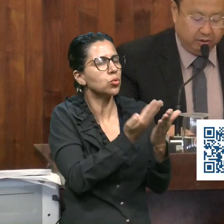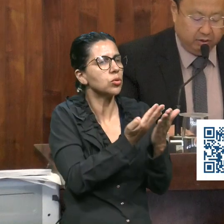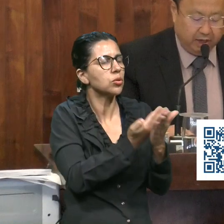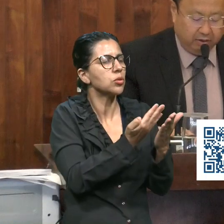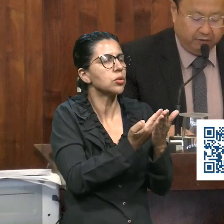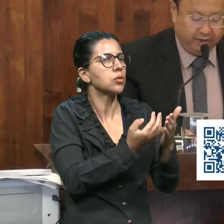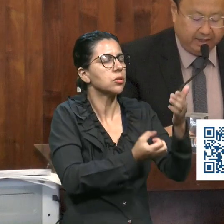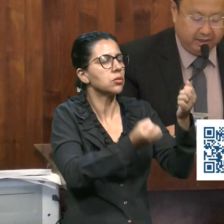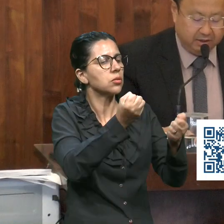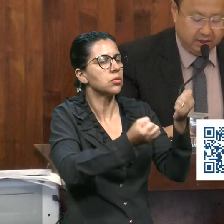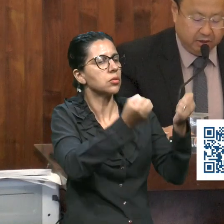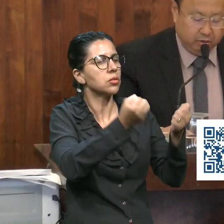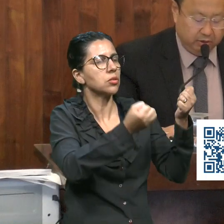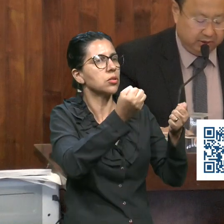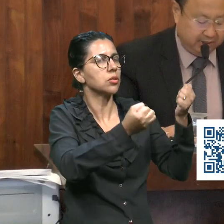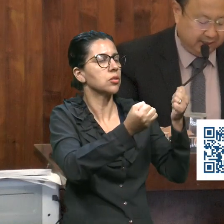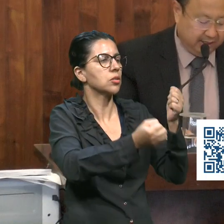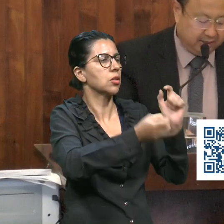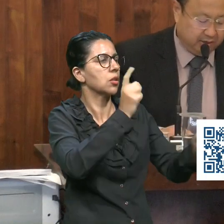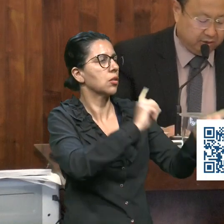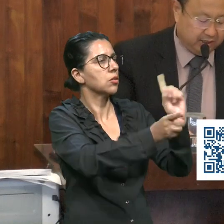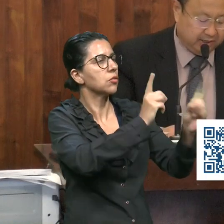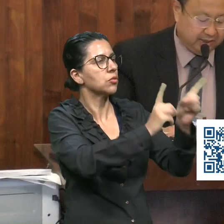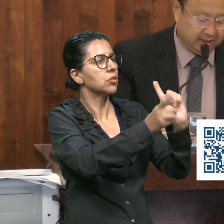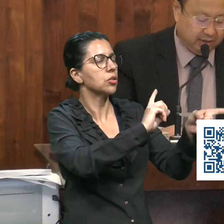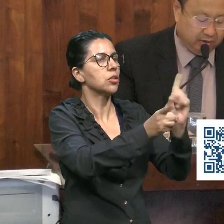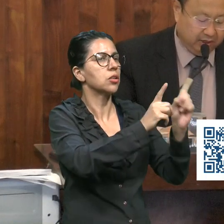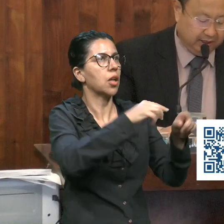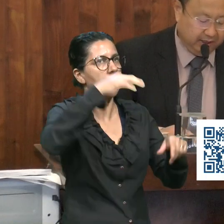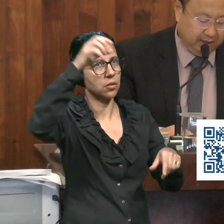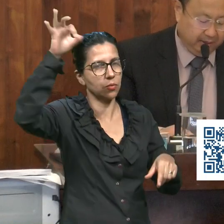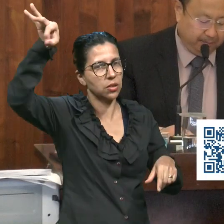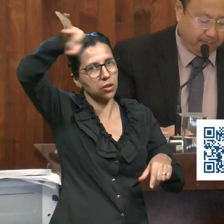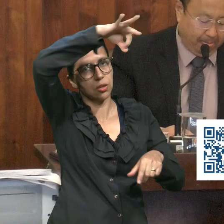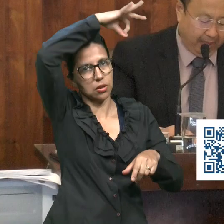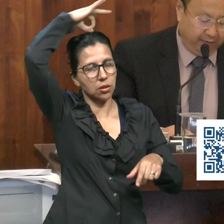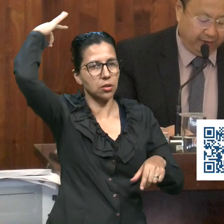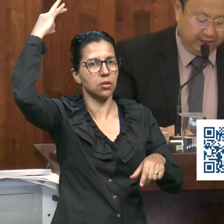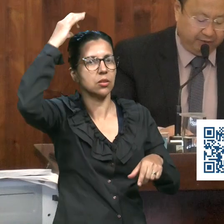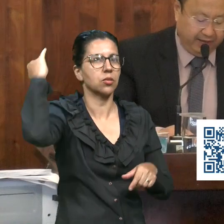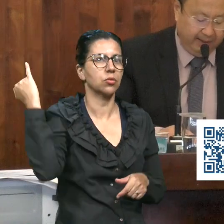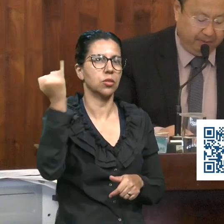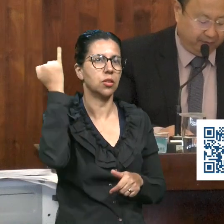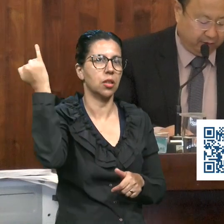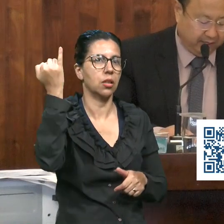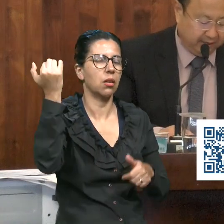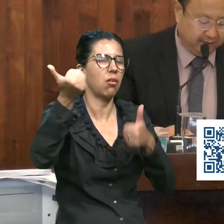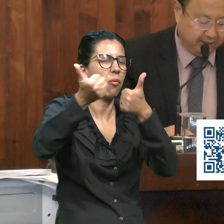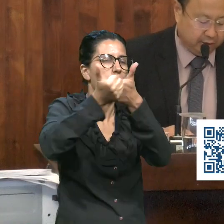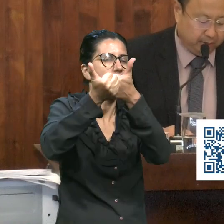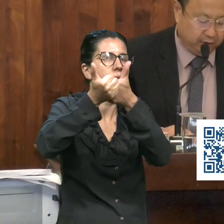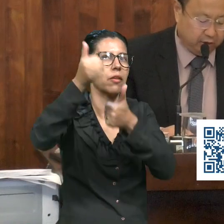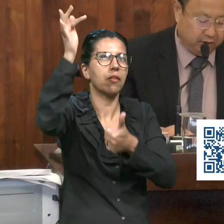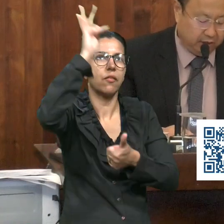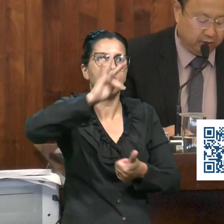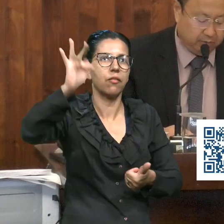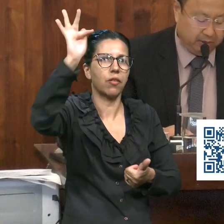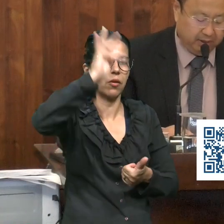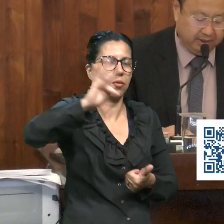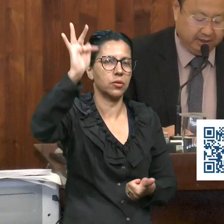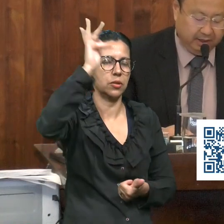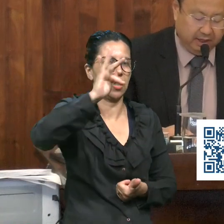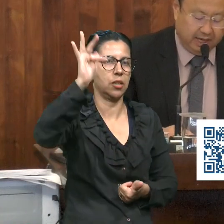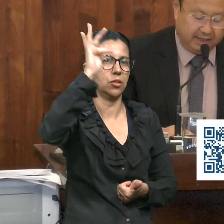Avenida Antônio Altenferder, número 65, Jardim Santa Antonieta, em frente à FAIP, Faculdade de Ensino Superior do